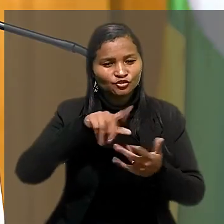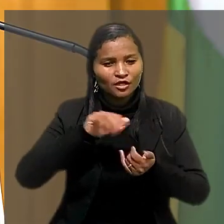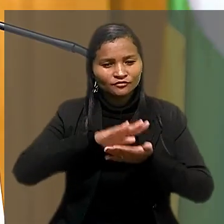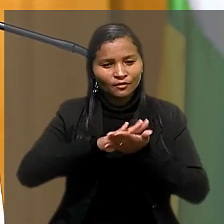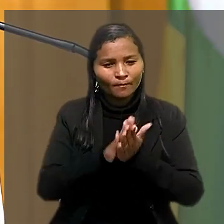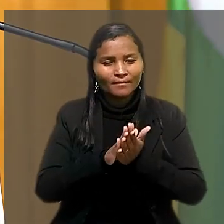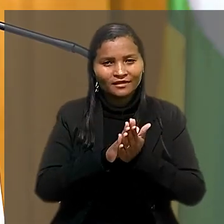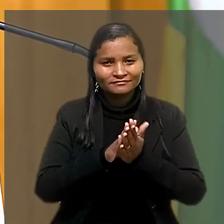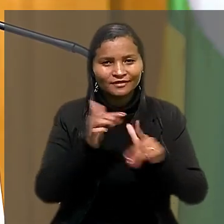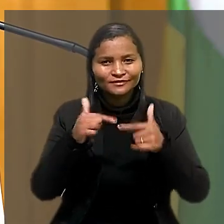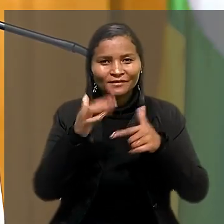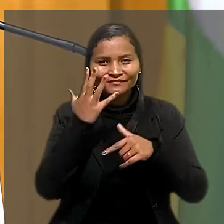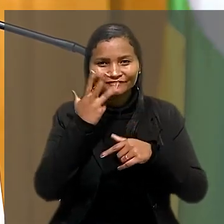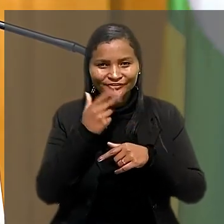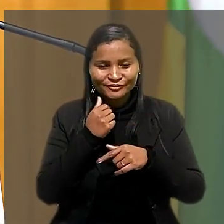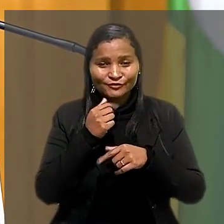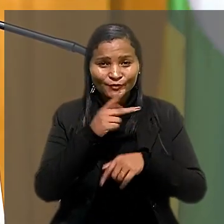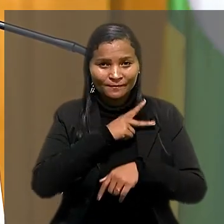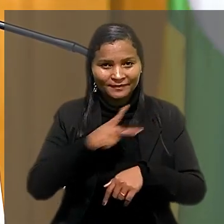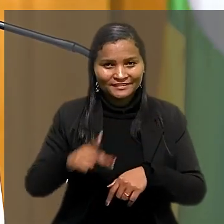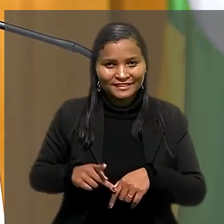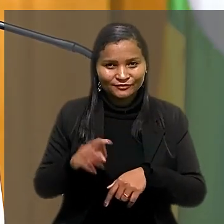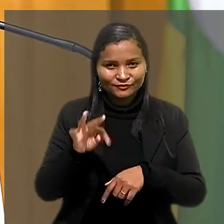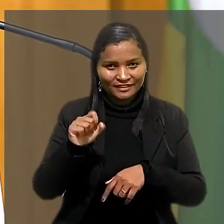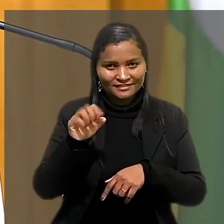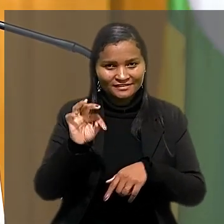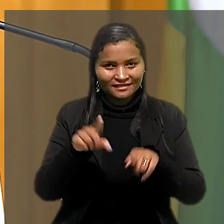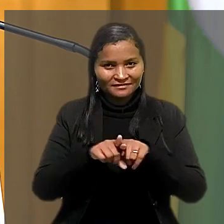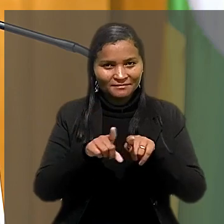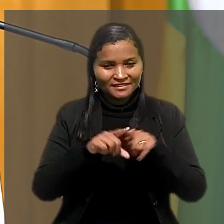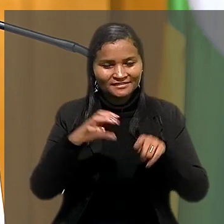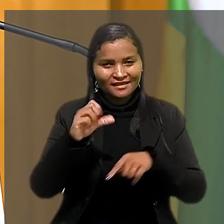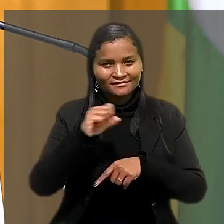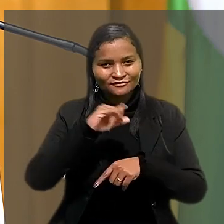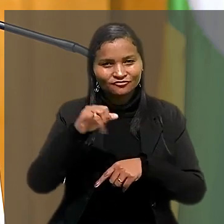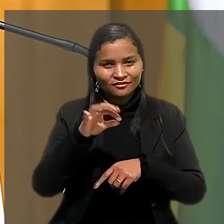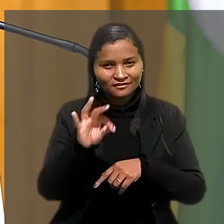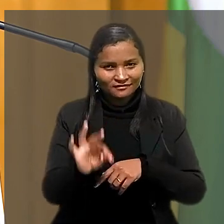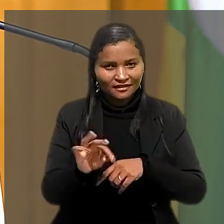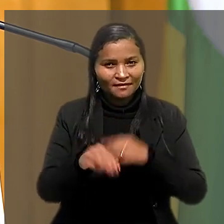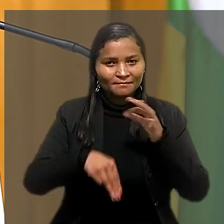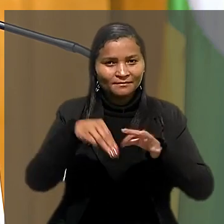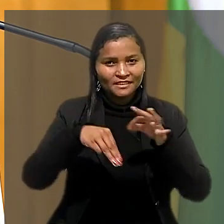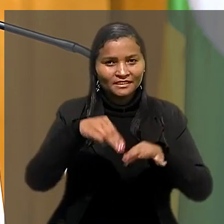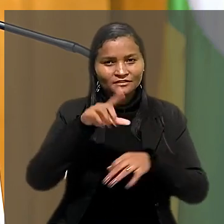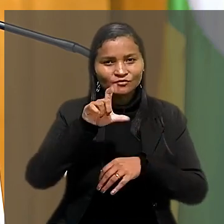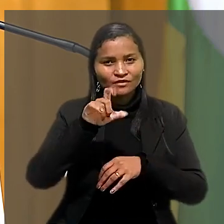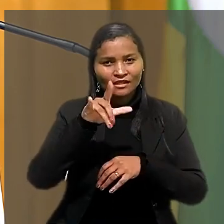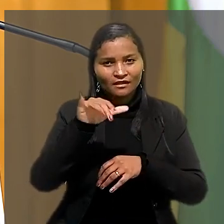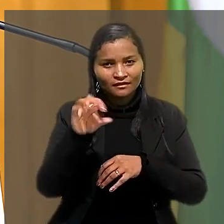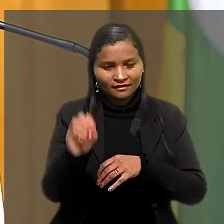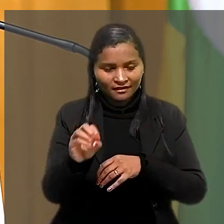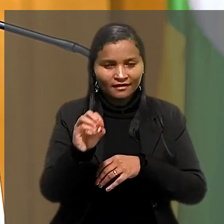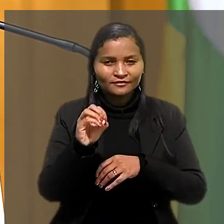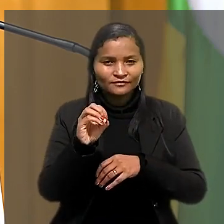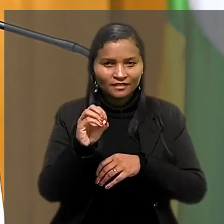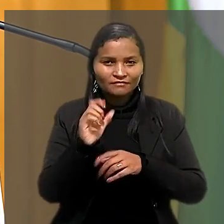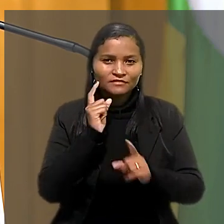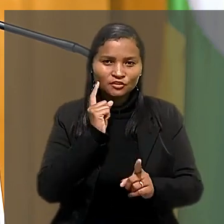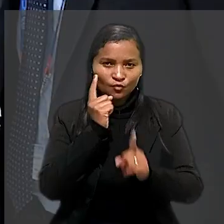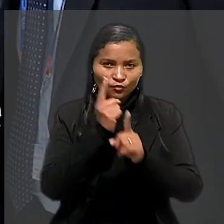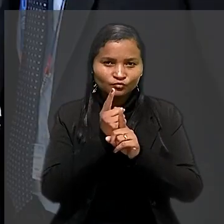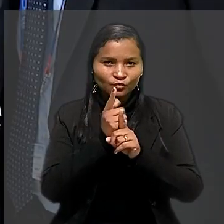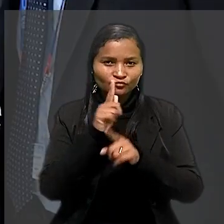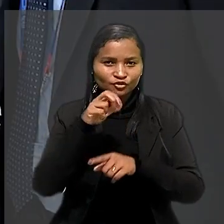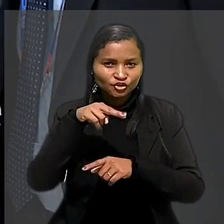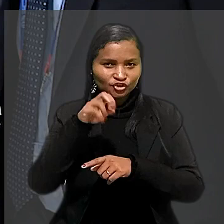No Dia Mundial de Combate ao Trabalho Infantil, o presidente do Tribunal Superior do Trabalho e do Conselho Superior da Justiça do Trabalho, ministro Lélio Bentes